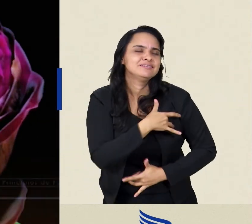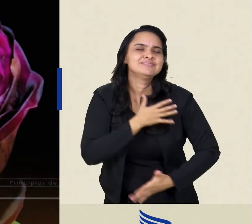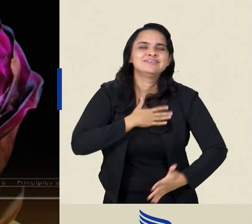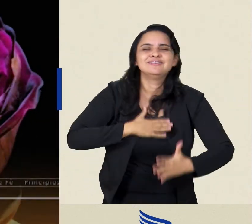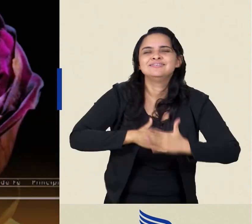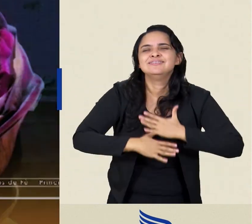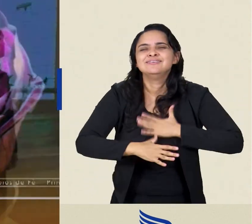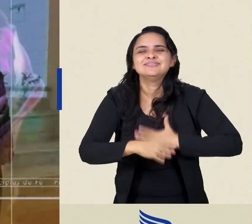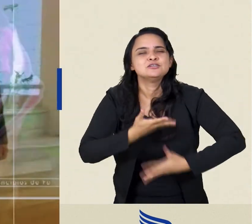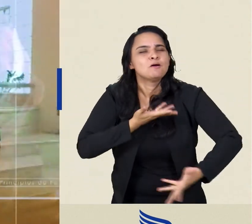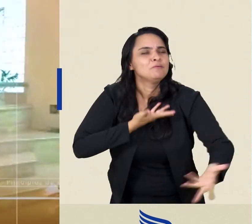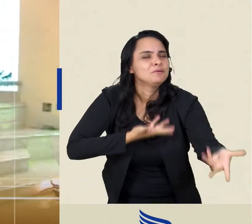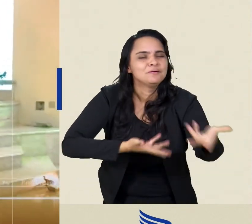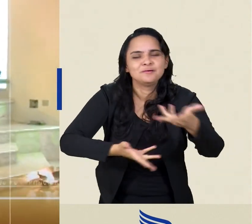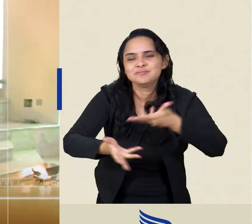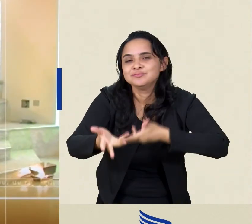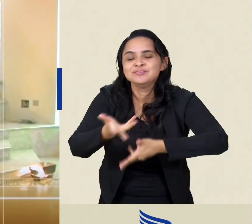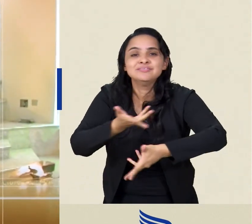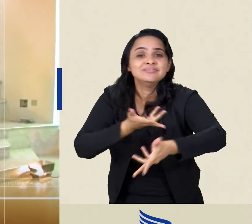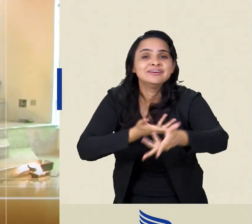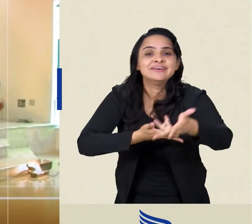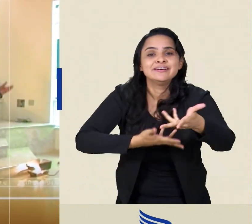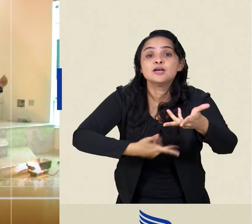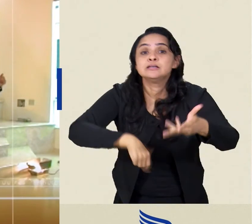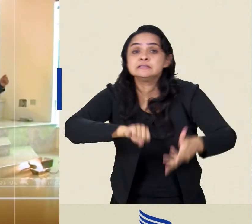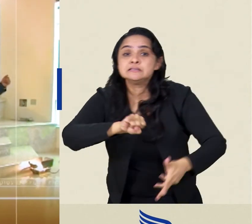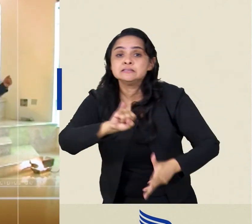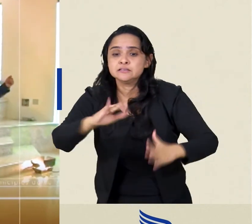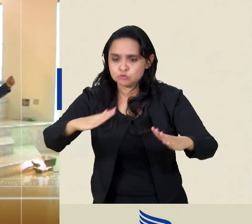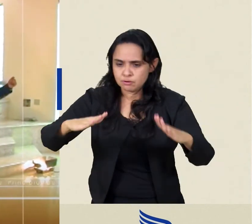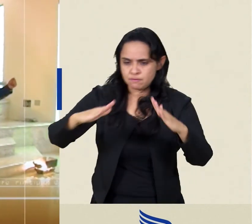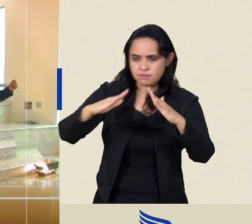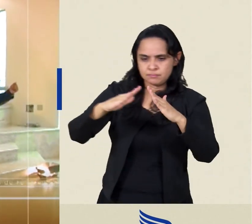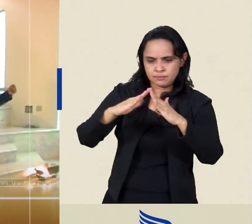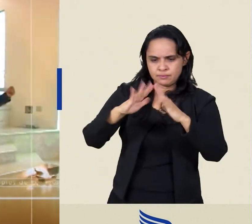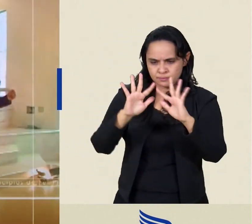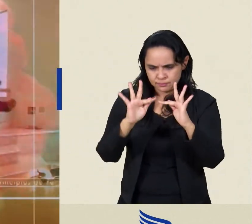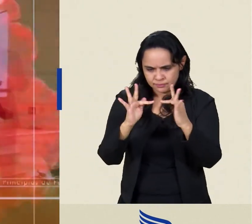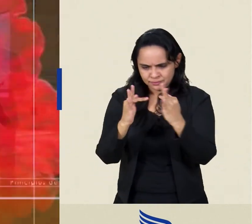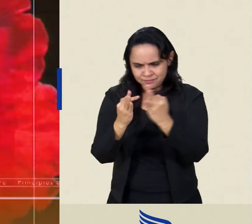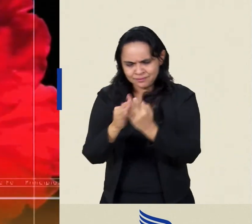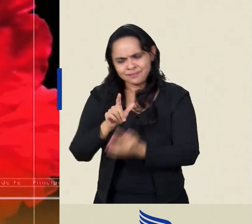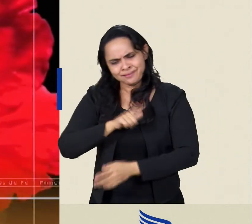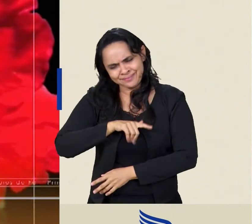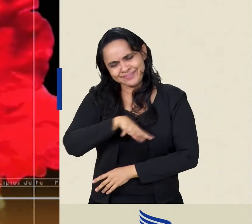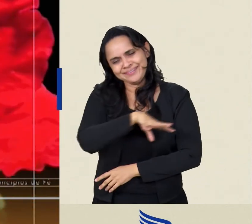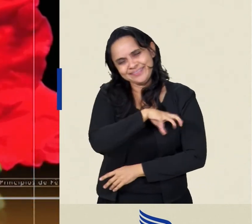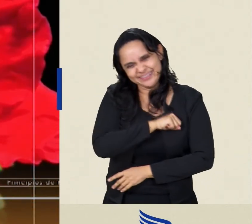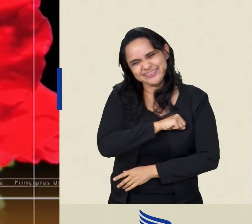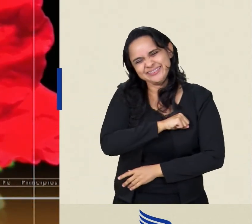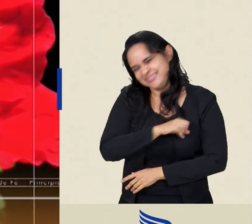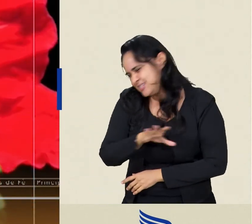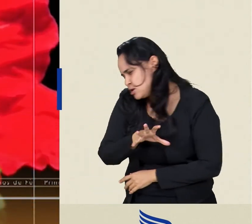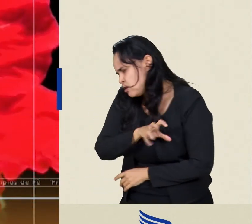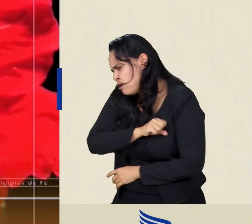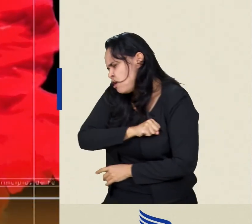e saúde promover. Tem o amor no lar.